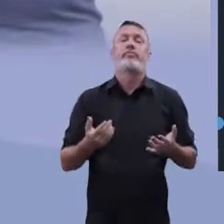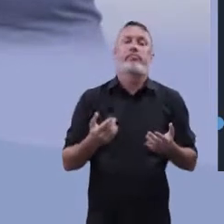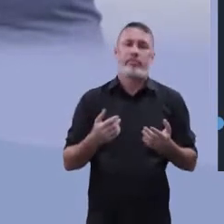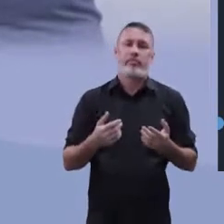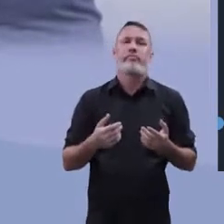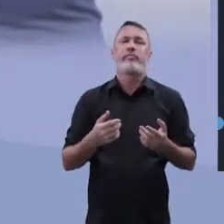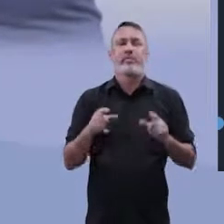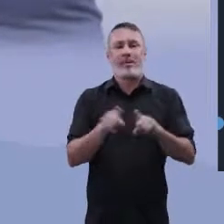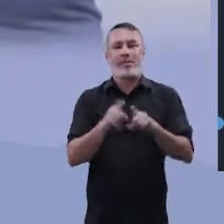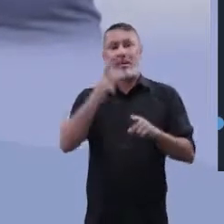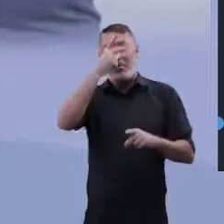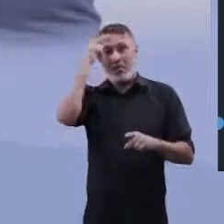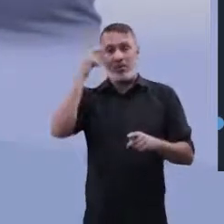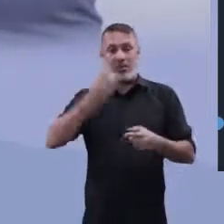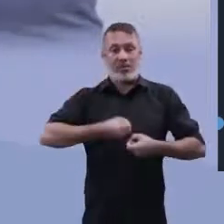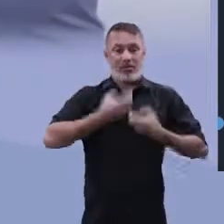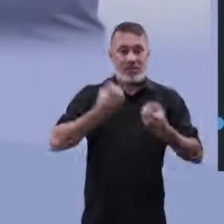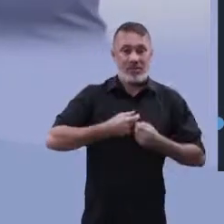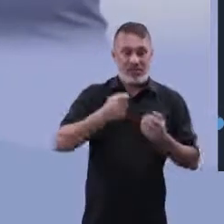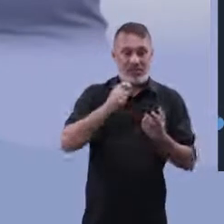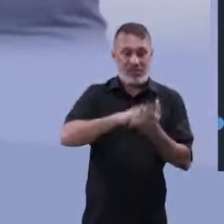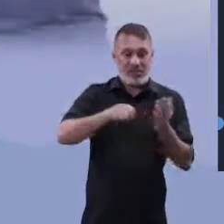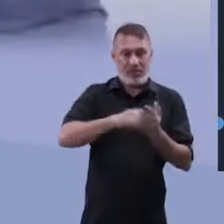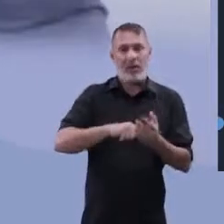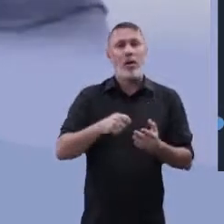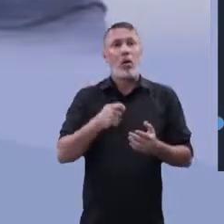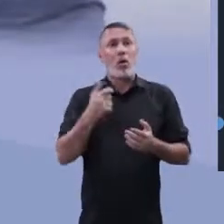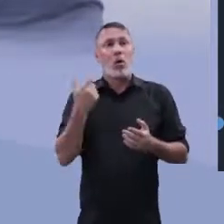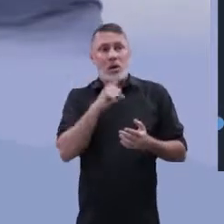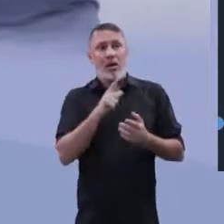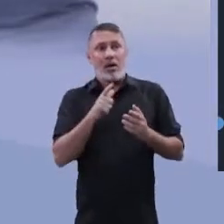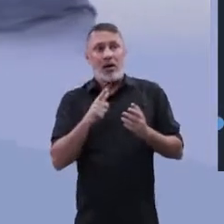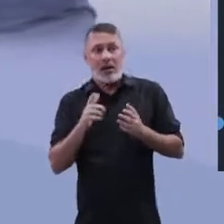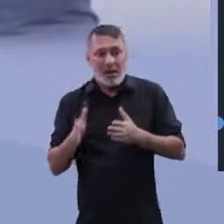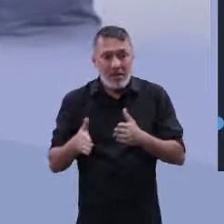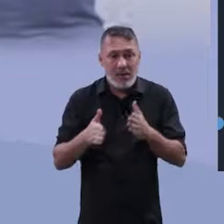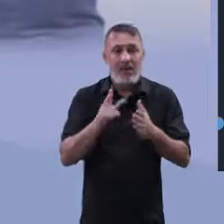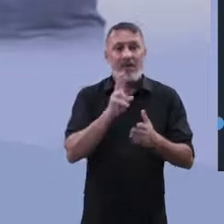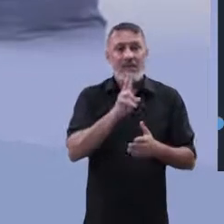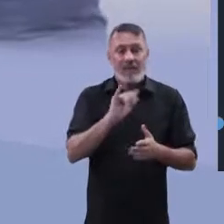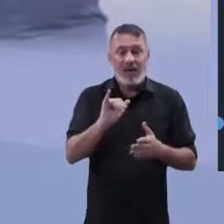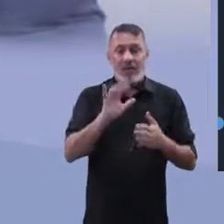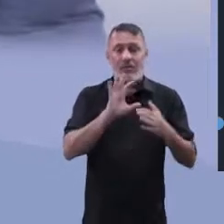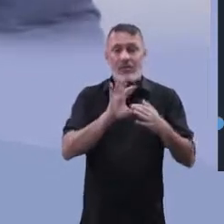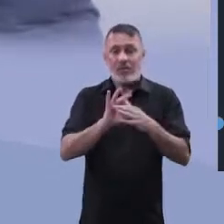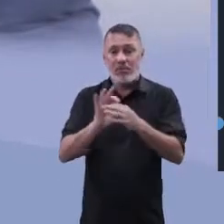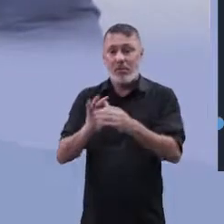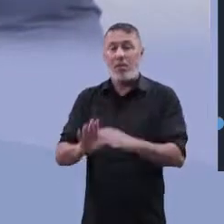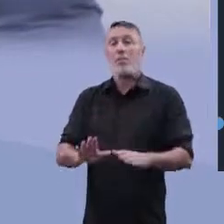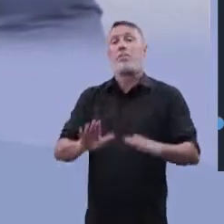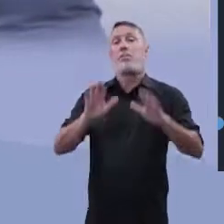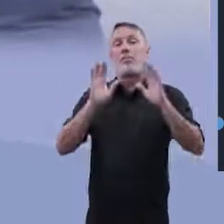Olha só, o participante ele consegue até mostrar um caminho que ele pretende percorrer, só que ele